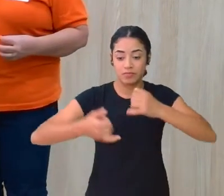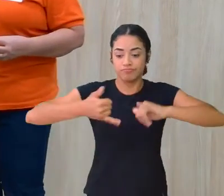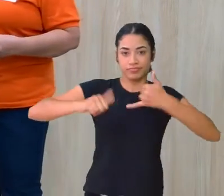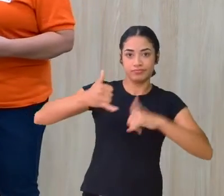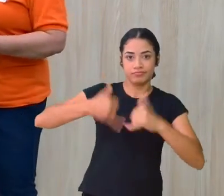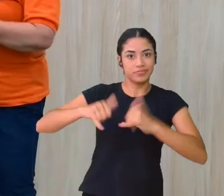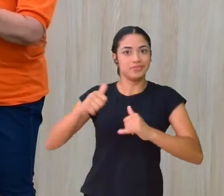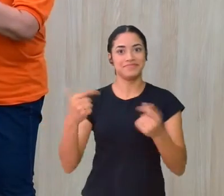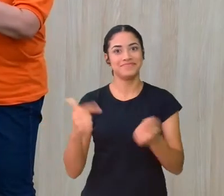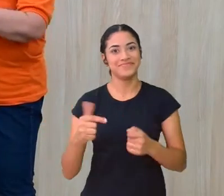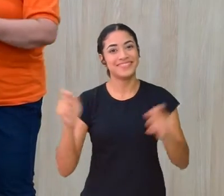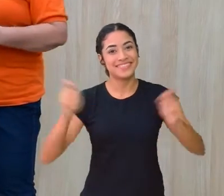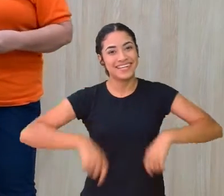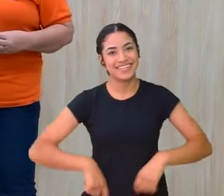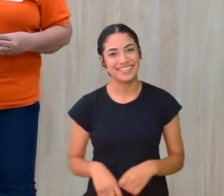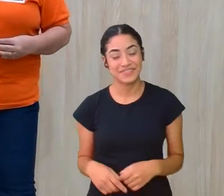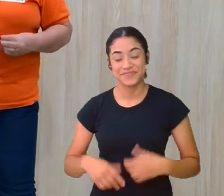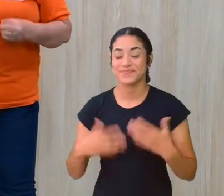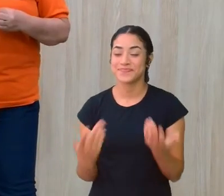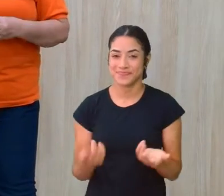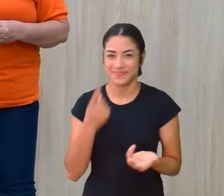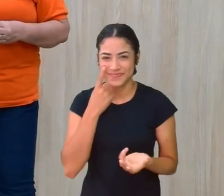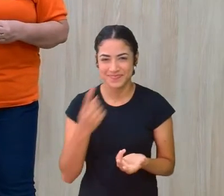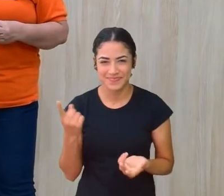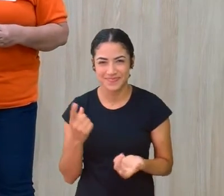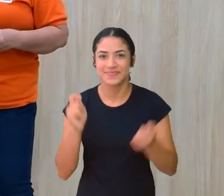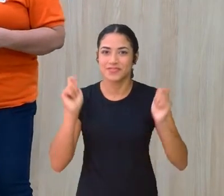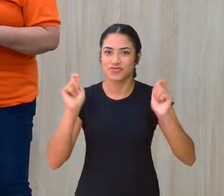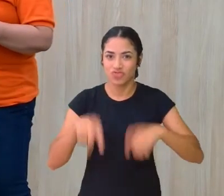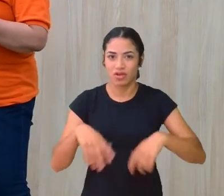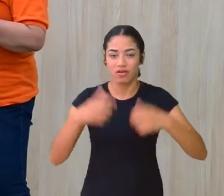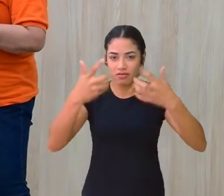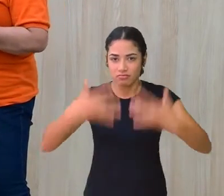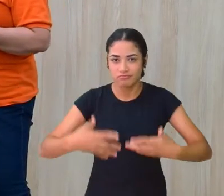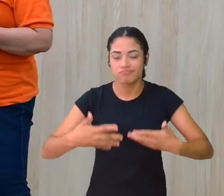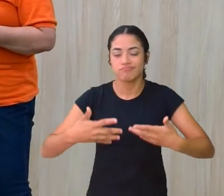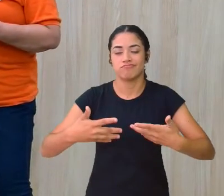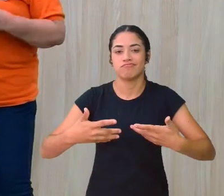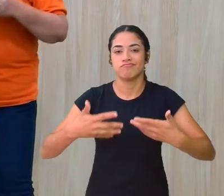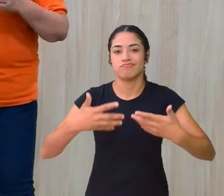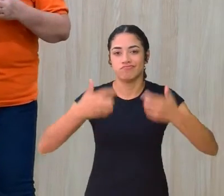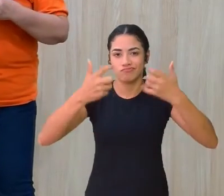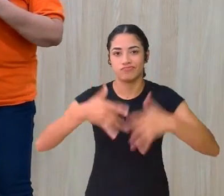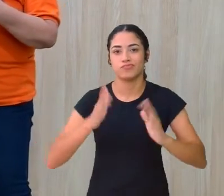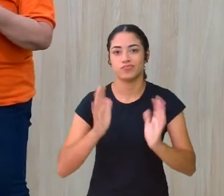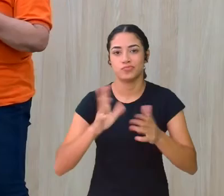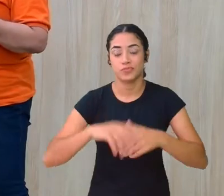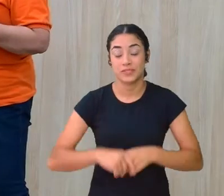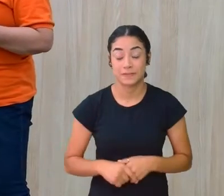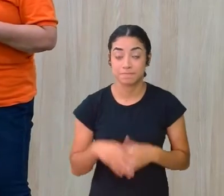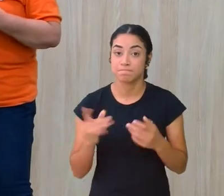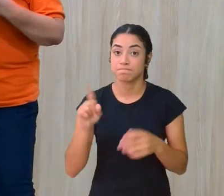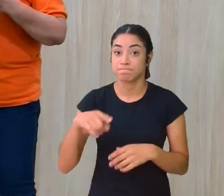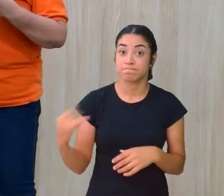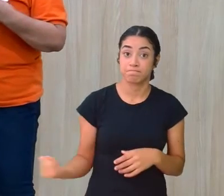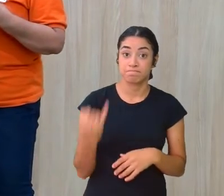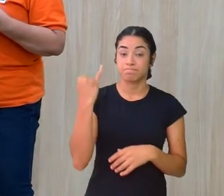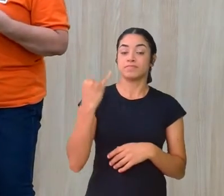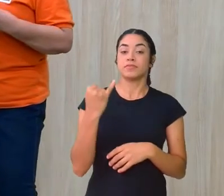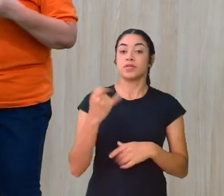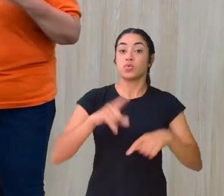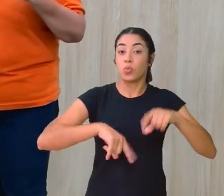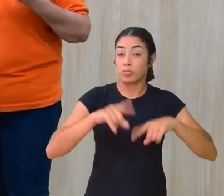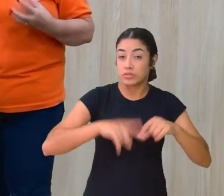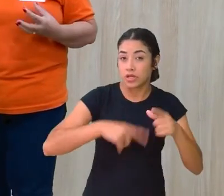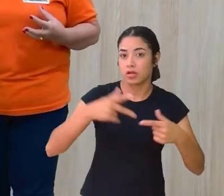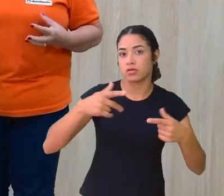acabou de falar dos equipamentos aí daquele profissional. Então, é muito importante que esses equipamentos, esses objetos,